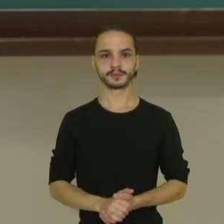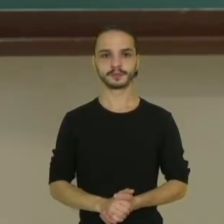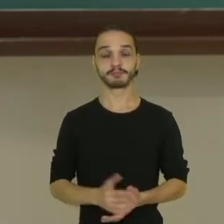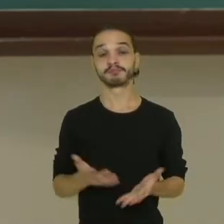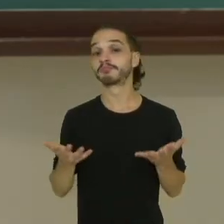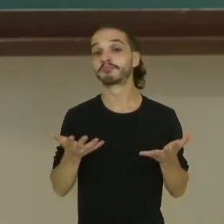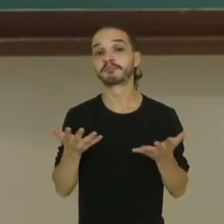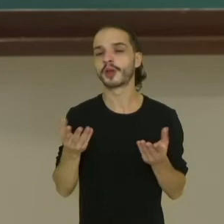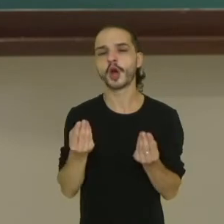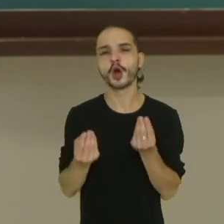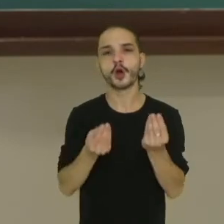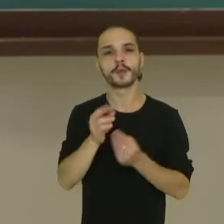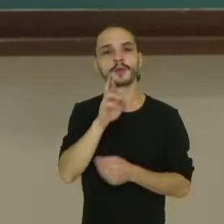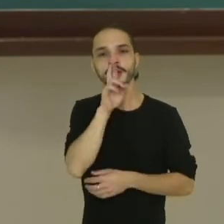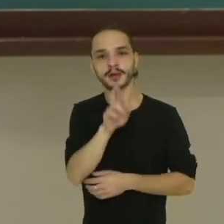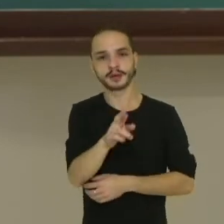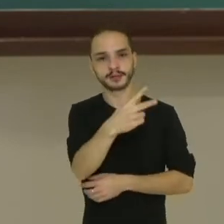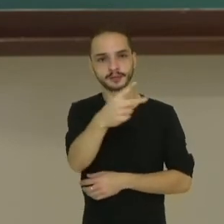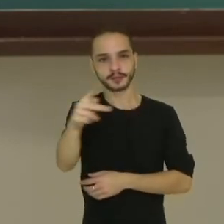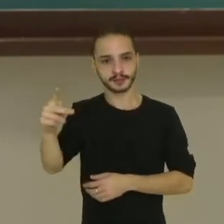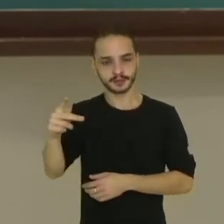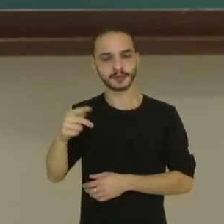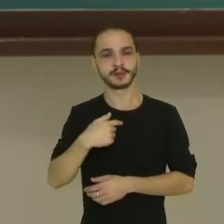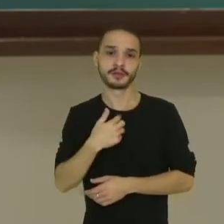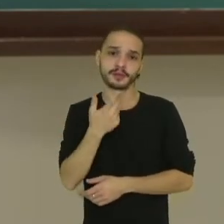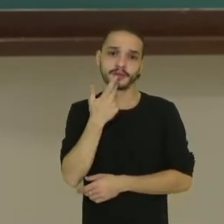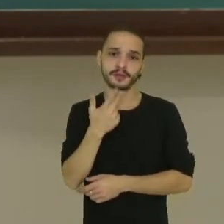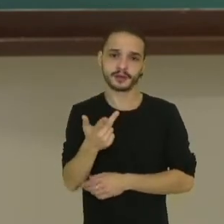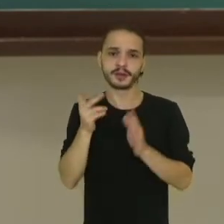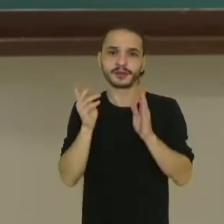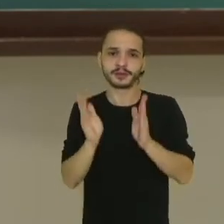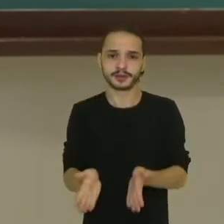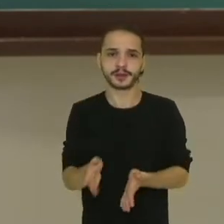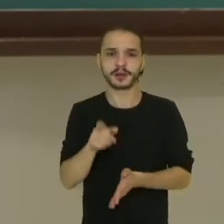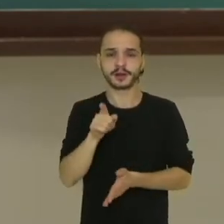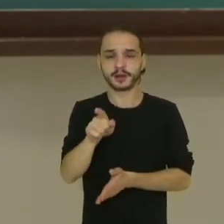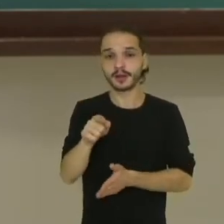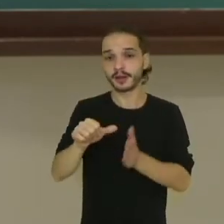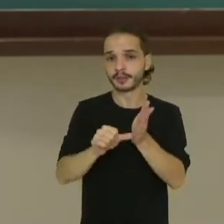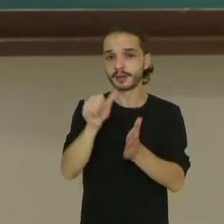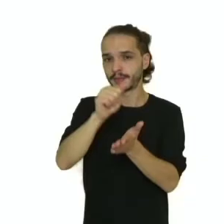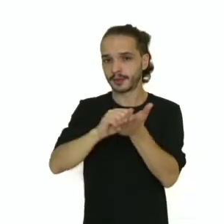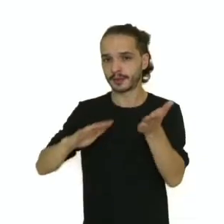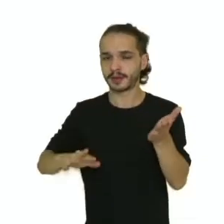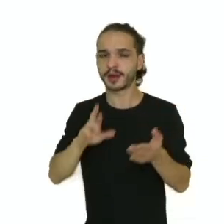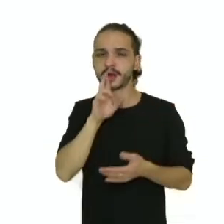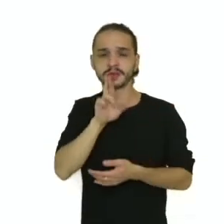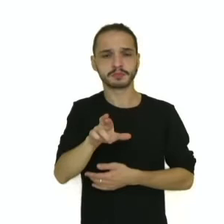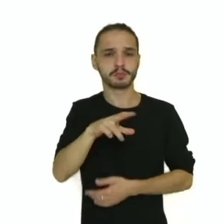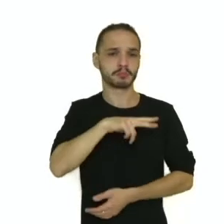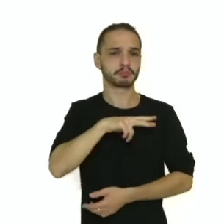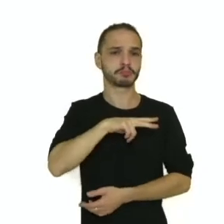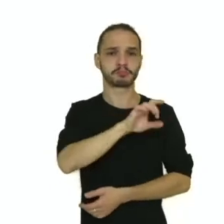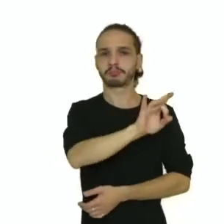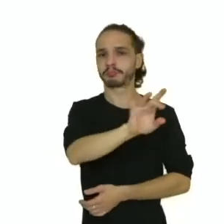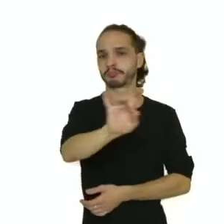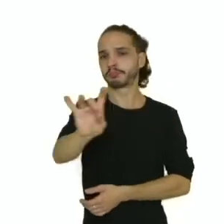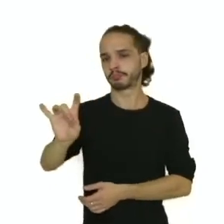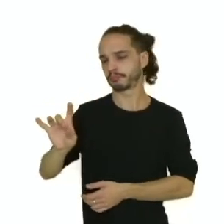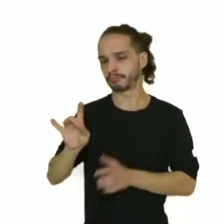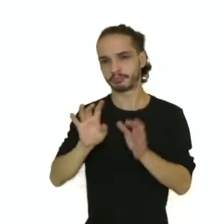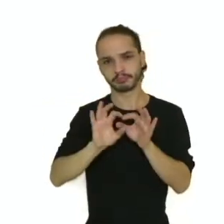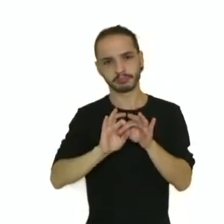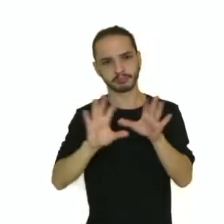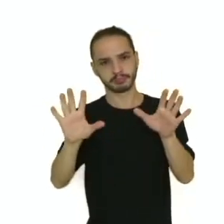E aí, galera, como que ficou a resposta de vocês? Como eu havia dito já, né, para essa primeira questão a resposta é pessoal, certo?